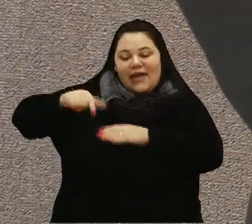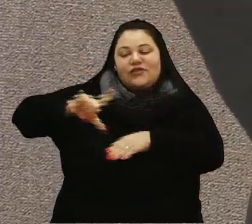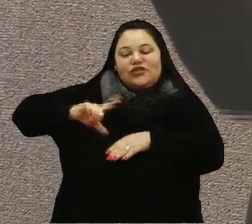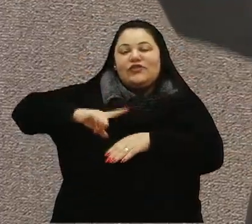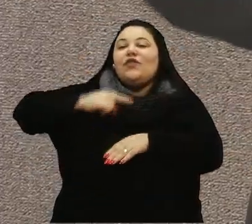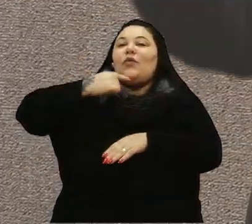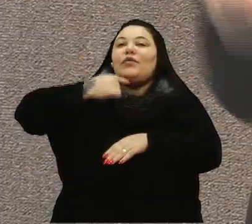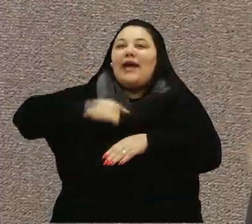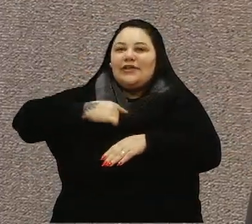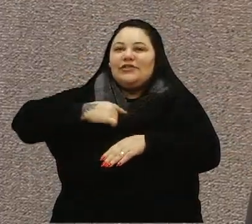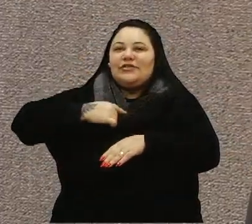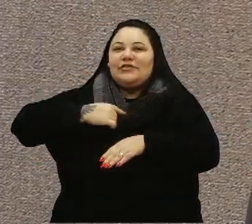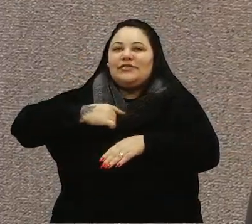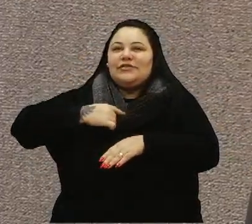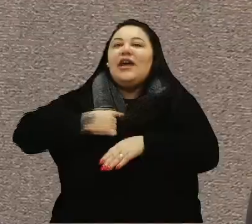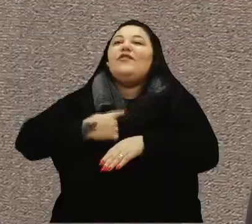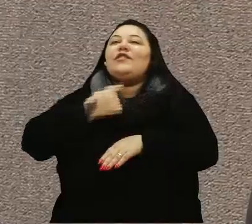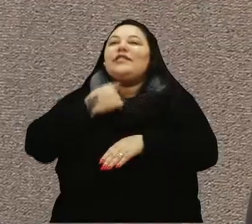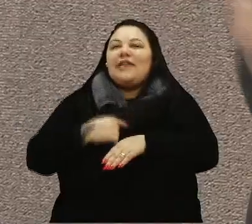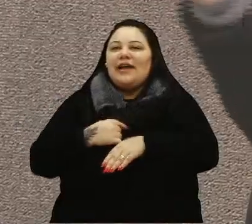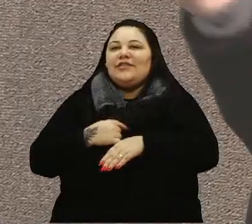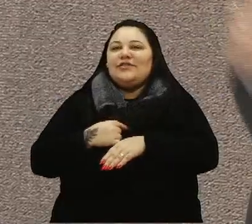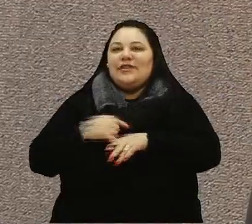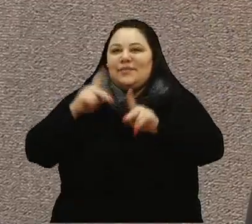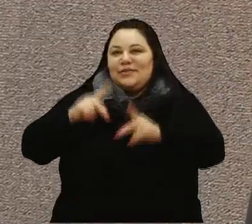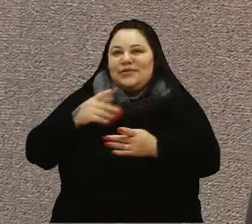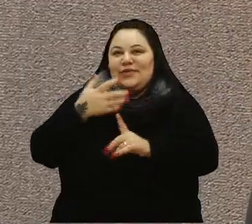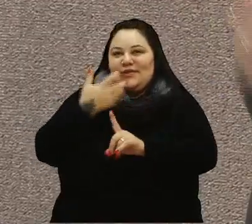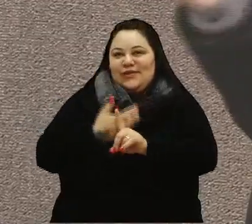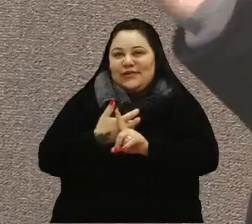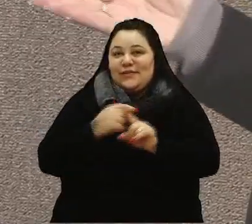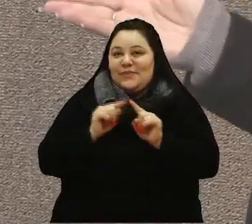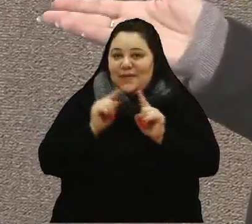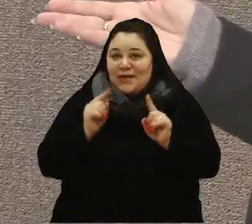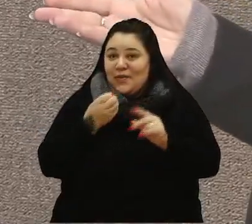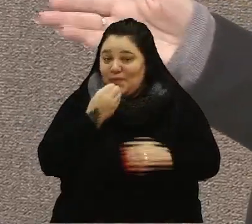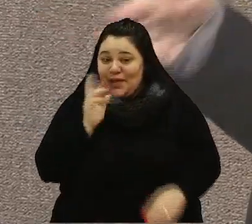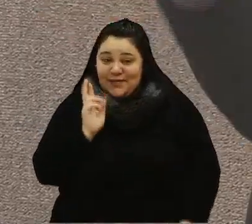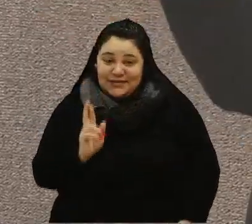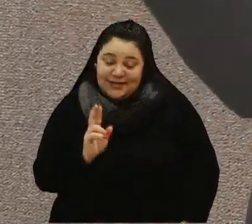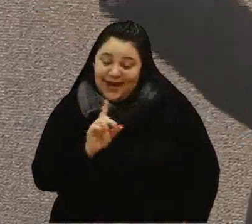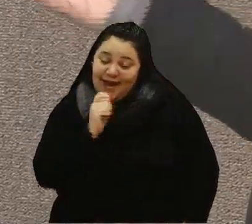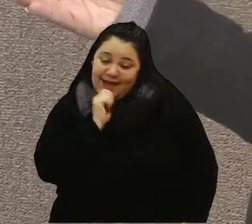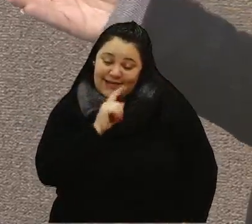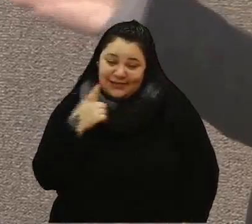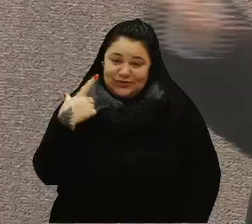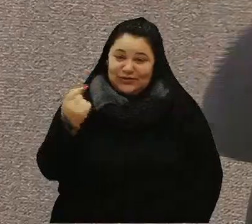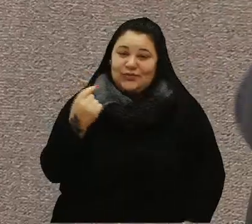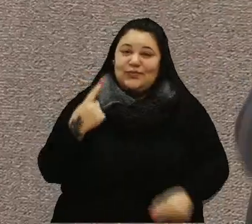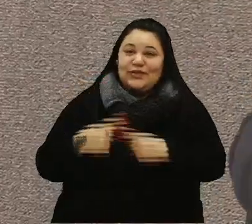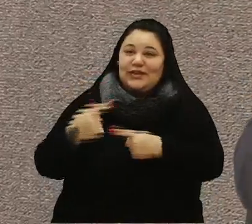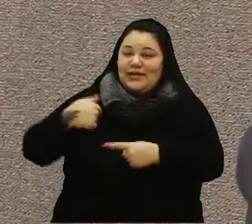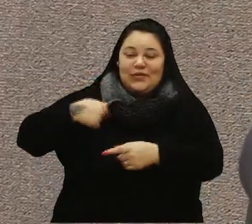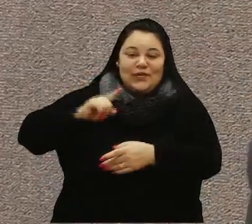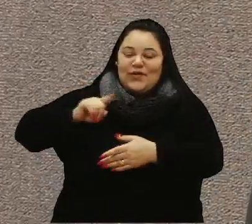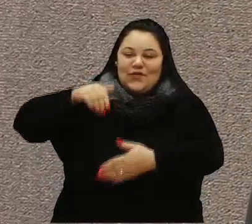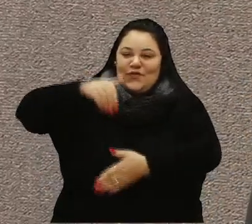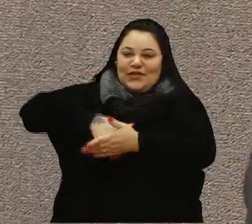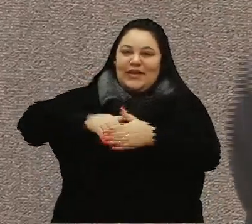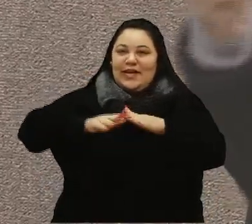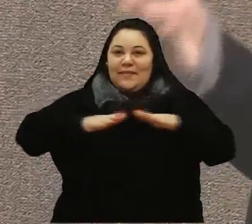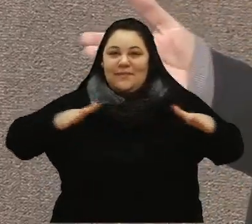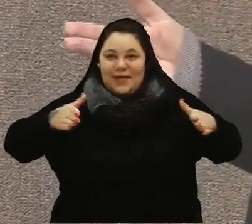a vontade que eu tinha era de ser presidente da Comissão da Pessoa Idosa, mas estou muito bem representada. A senhora sabe que não fui, porque não votei na atual mesa